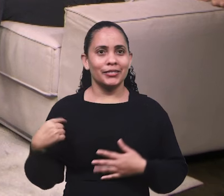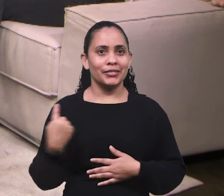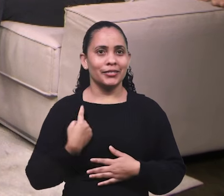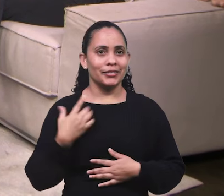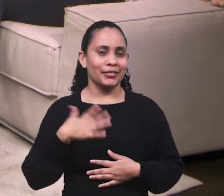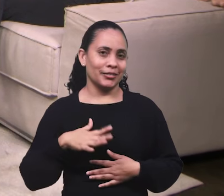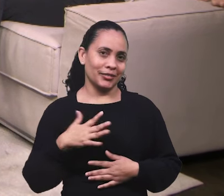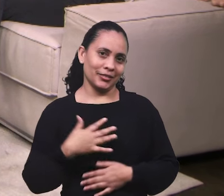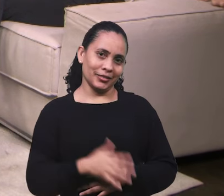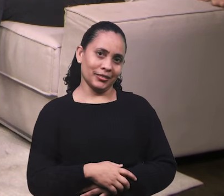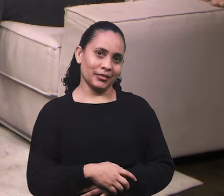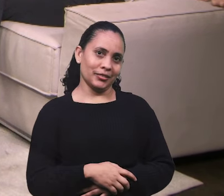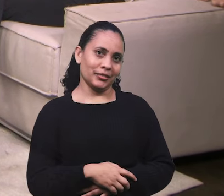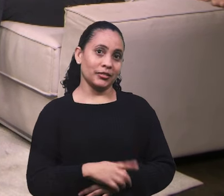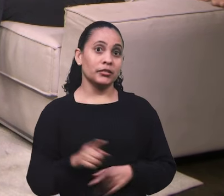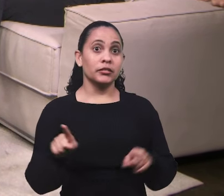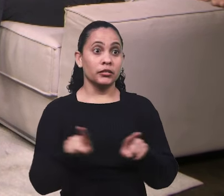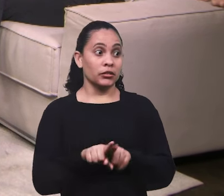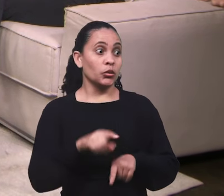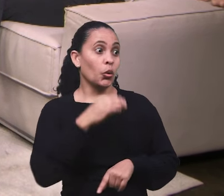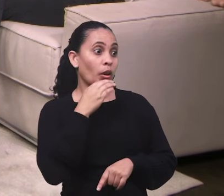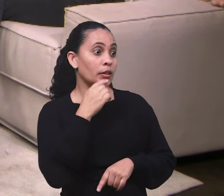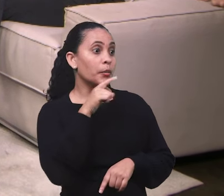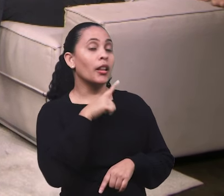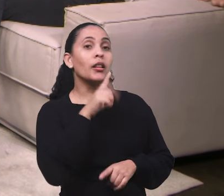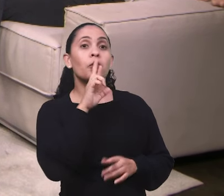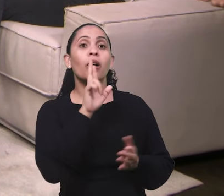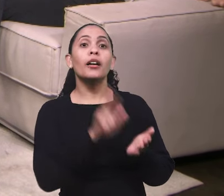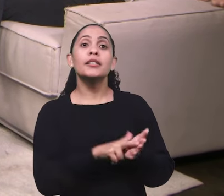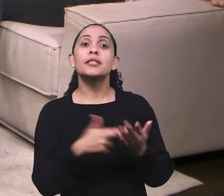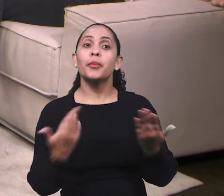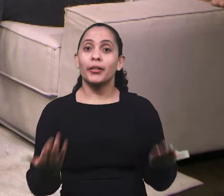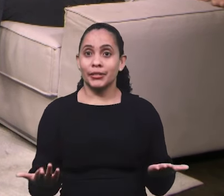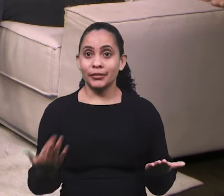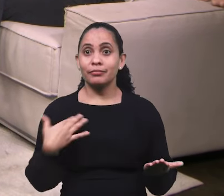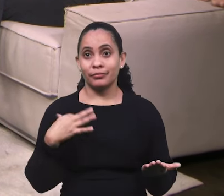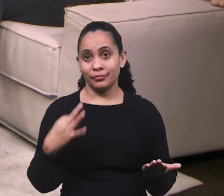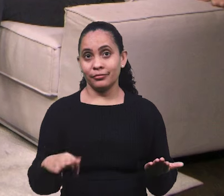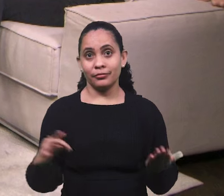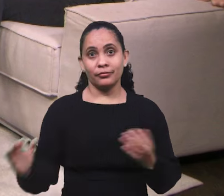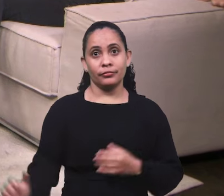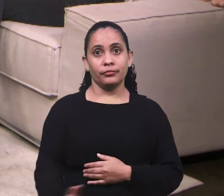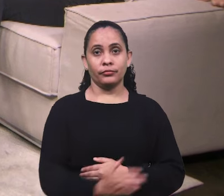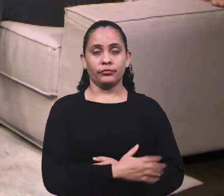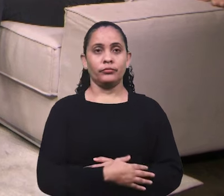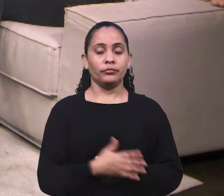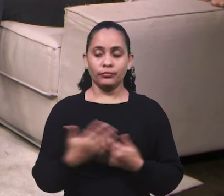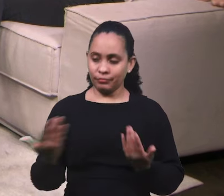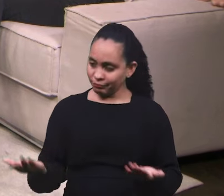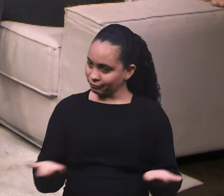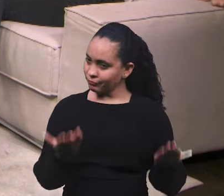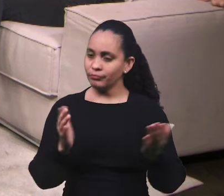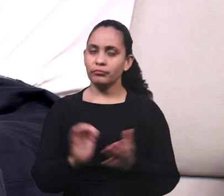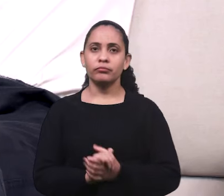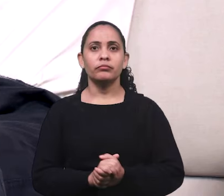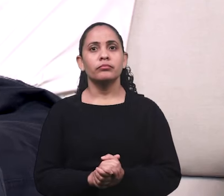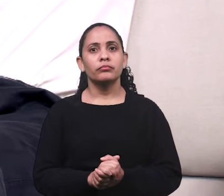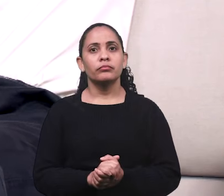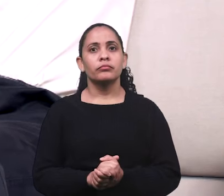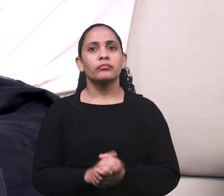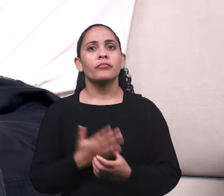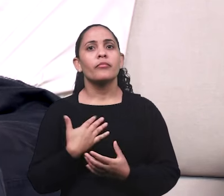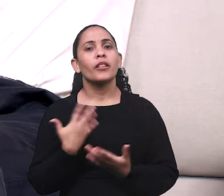ética e do conhecimento, você tem uma resposta de Deus, né? O tempo todo. Bom. É isso mesmo. Vamos lá, senhores, fica à vontade.